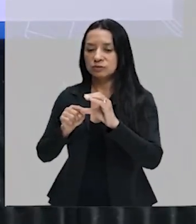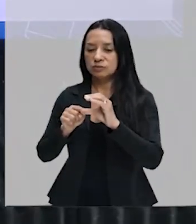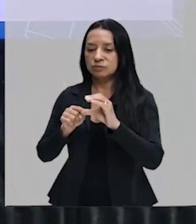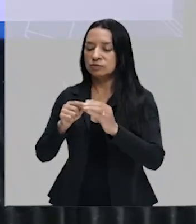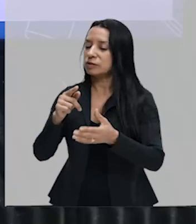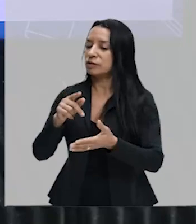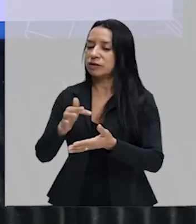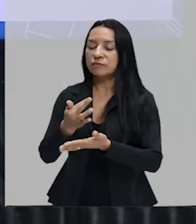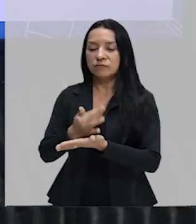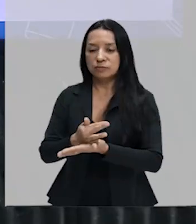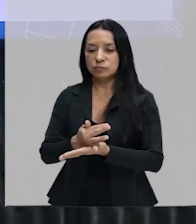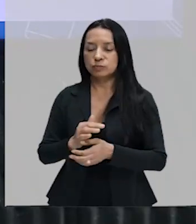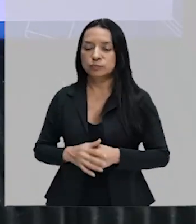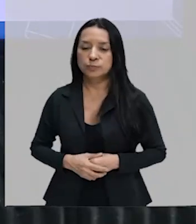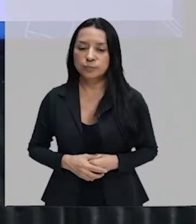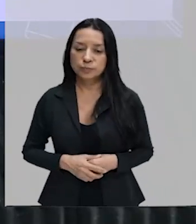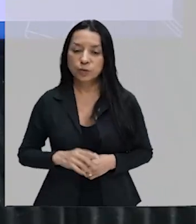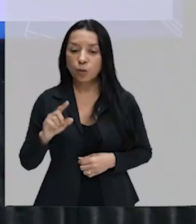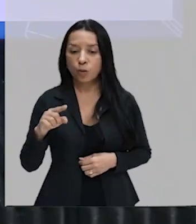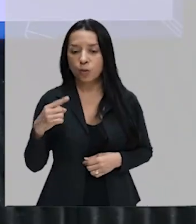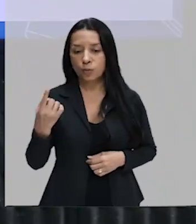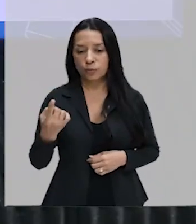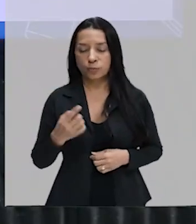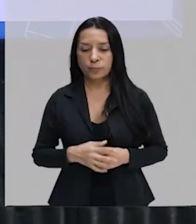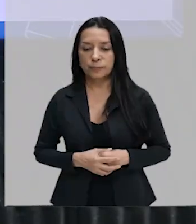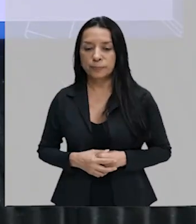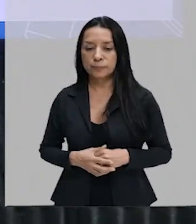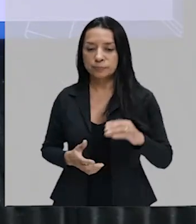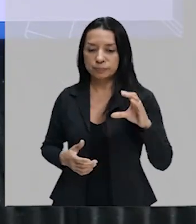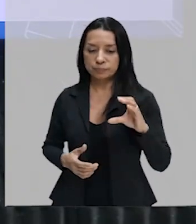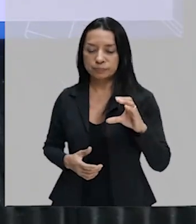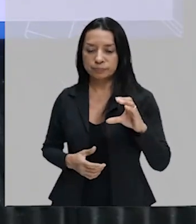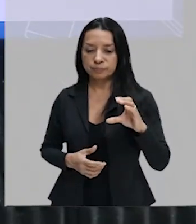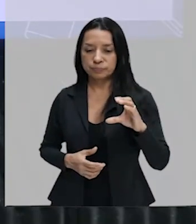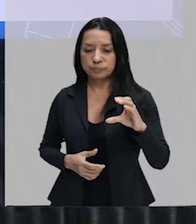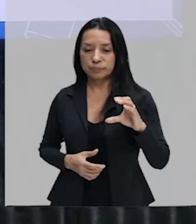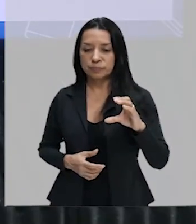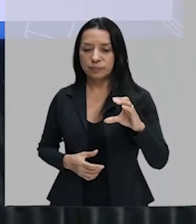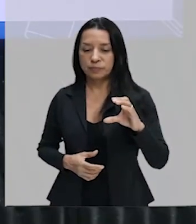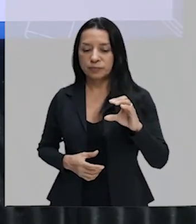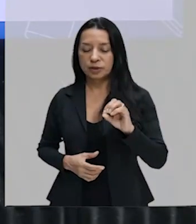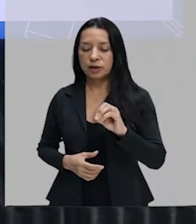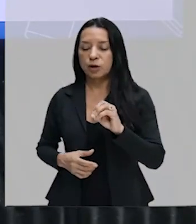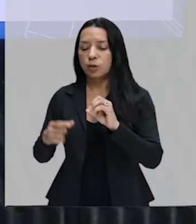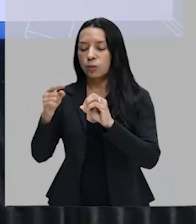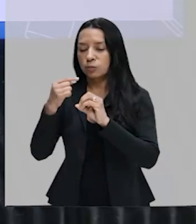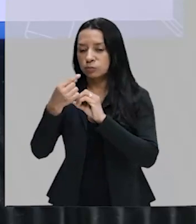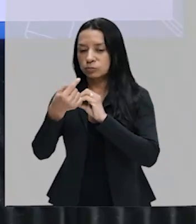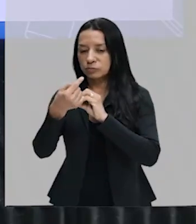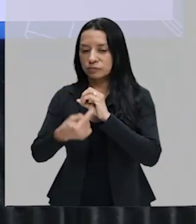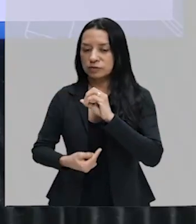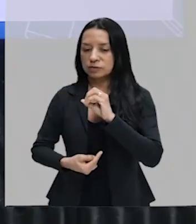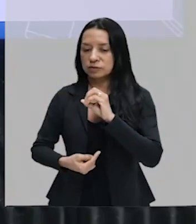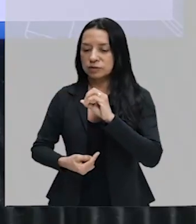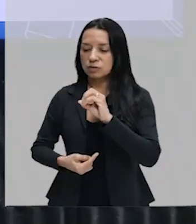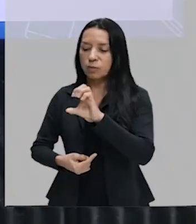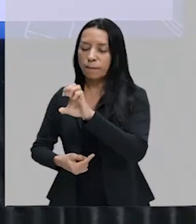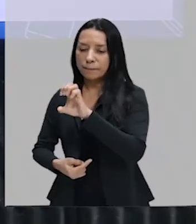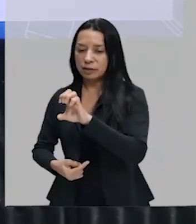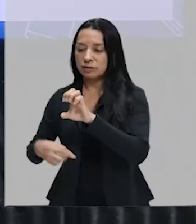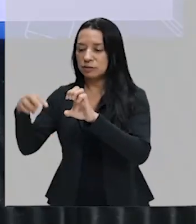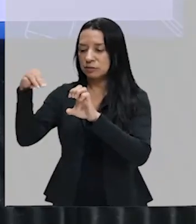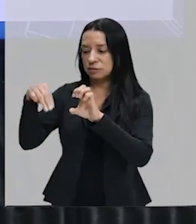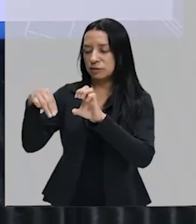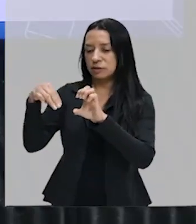bom? Olha a próxima. C. Vazio pertence a M. E aí, gente,